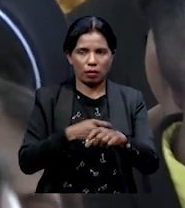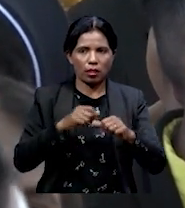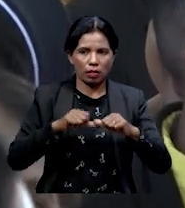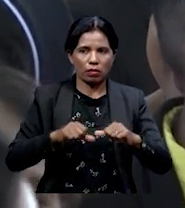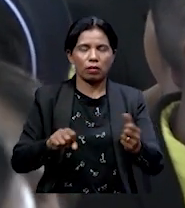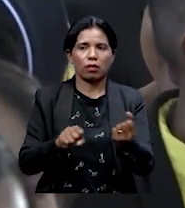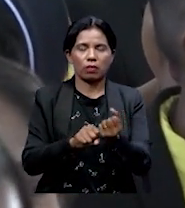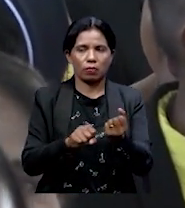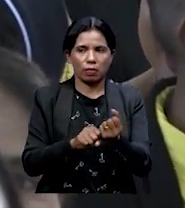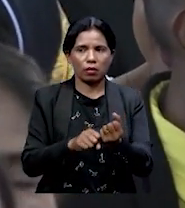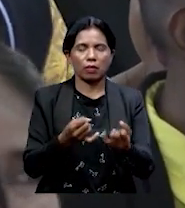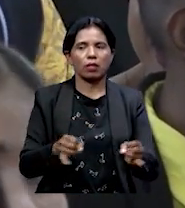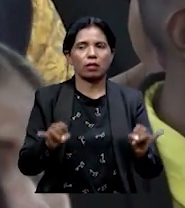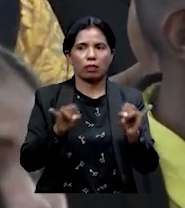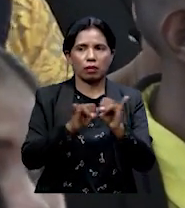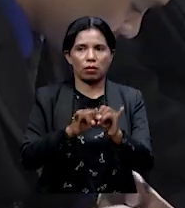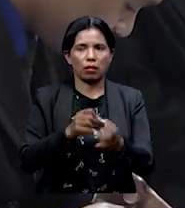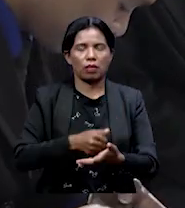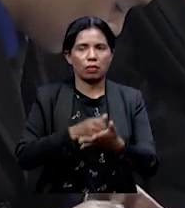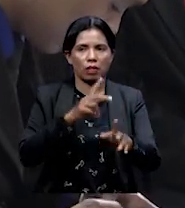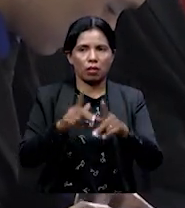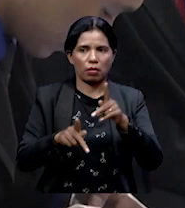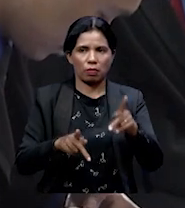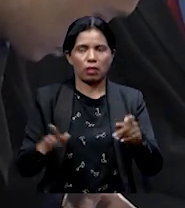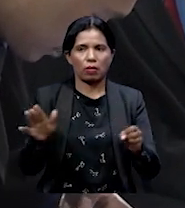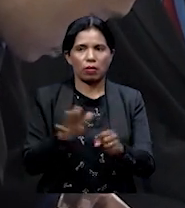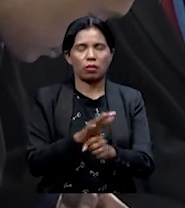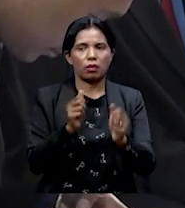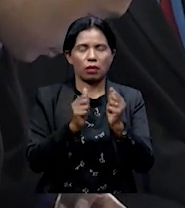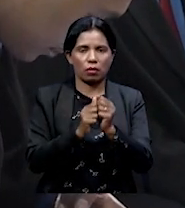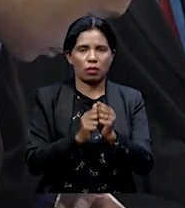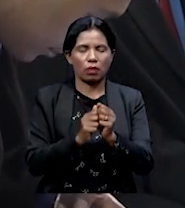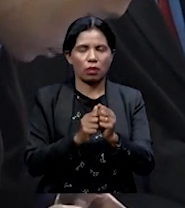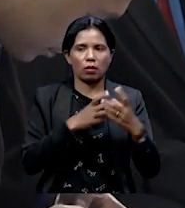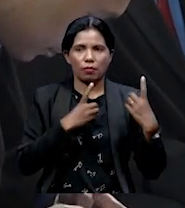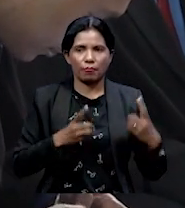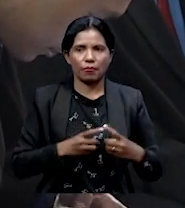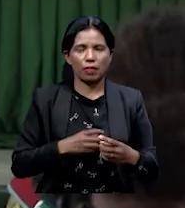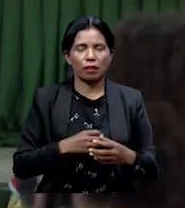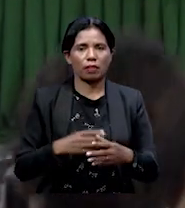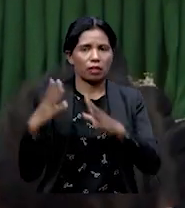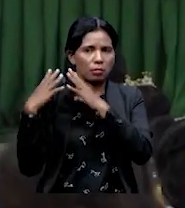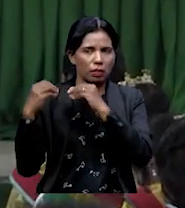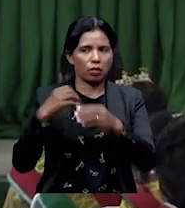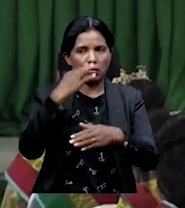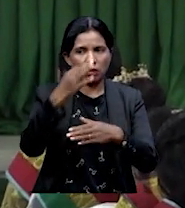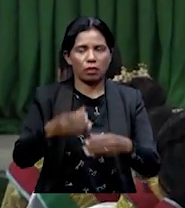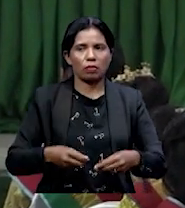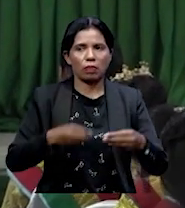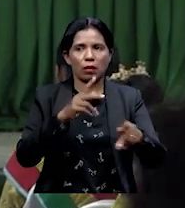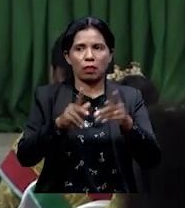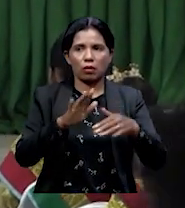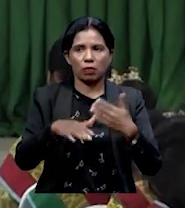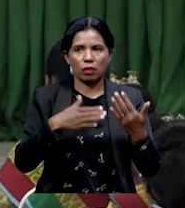ba institusi kau di servi pobo idane nakonu hodomi. Esperan sabah futuru fokorazen bay mahutu